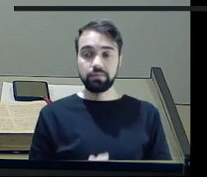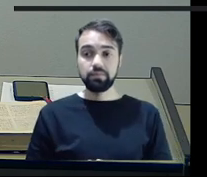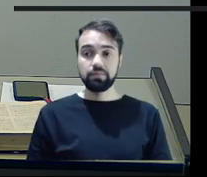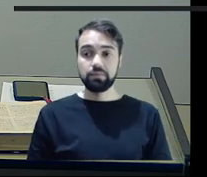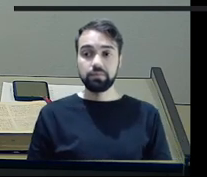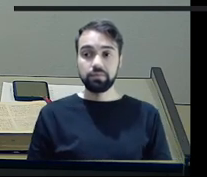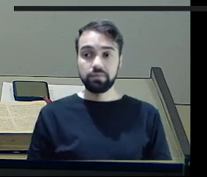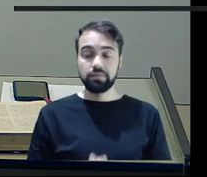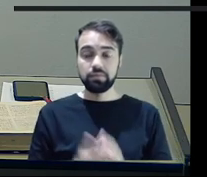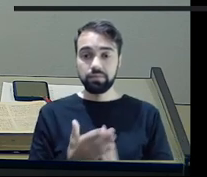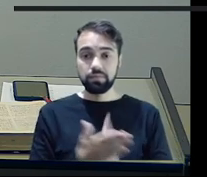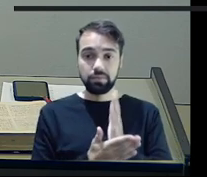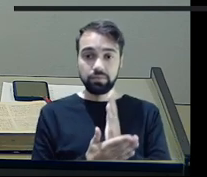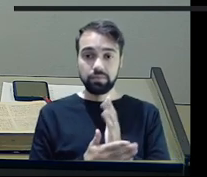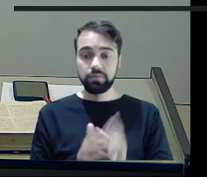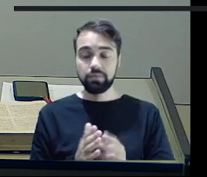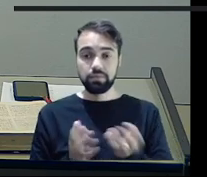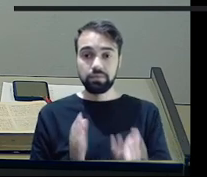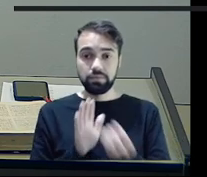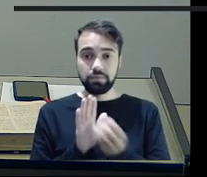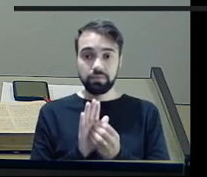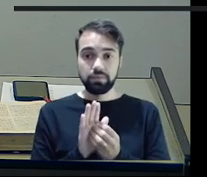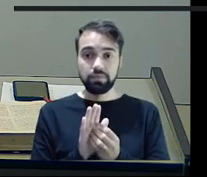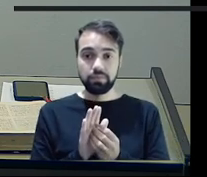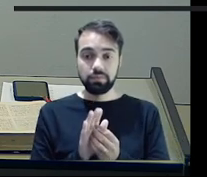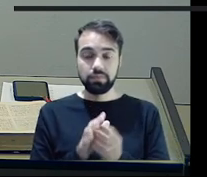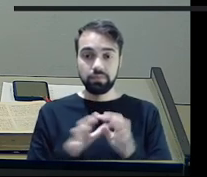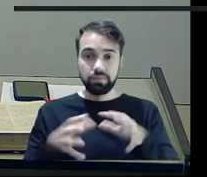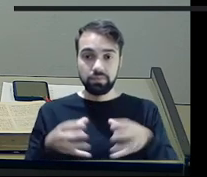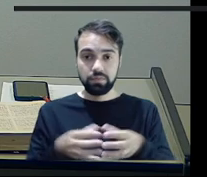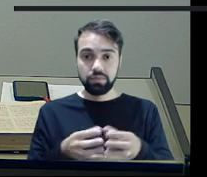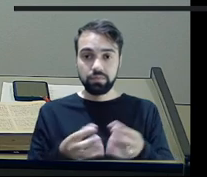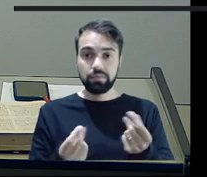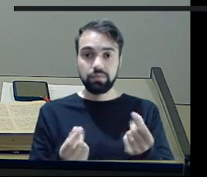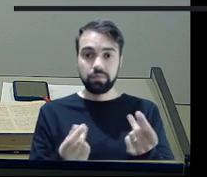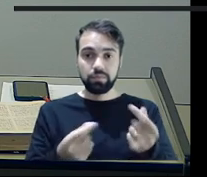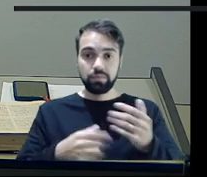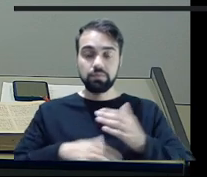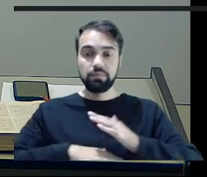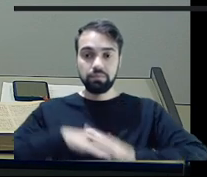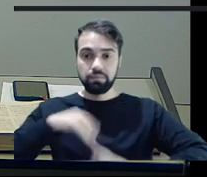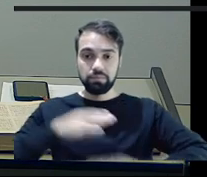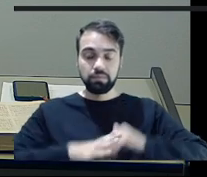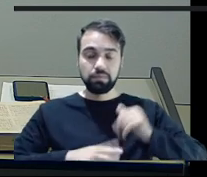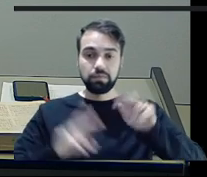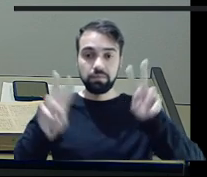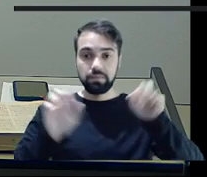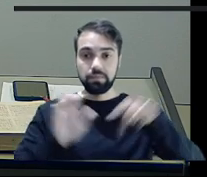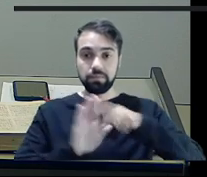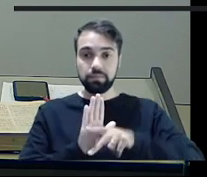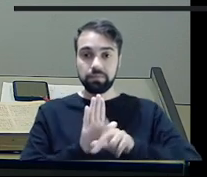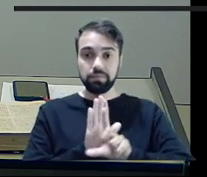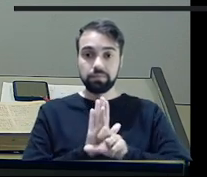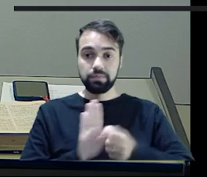Aprovado o parecer da Comissão Permanente Competente sobre o Projeto de Lei de número 8 de